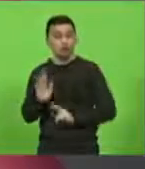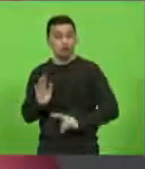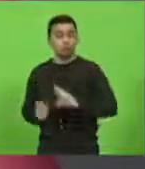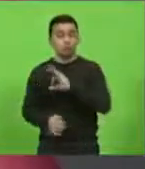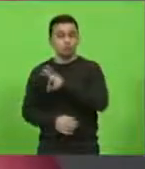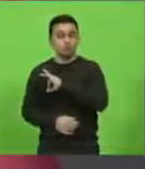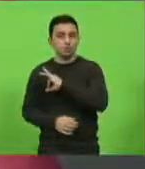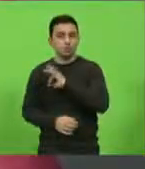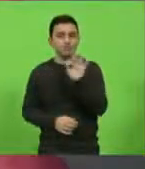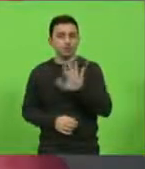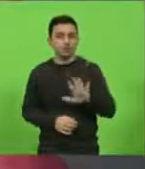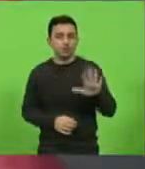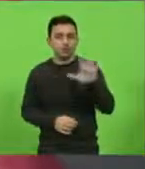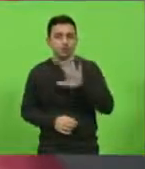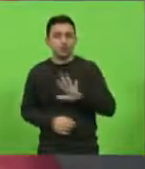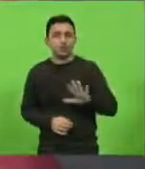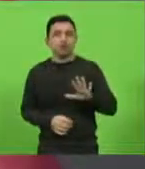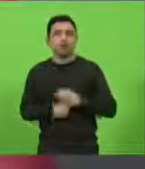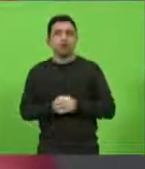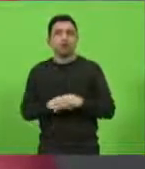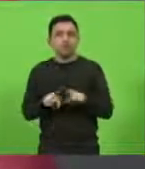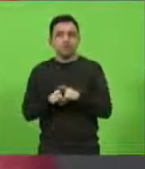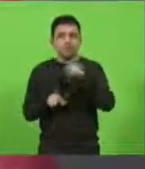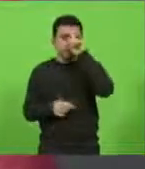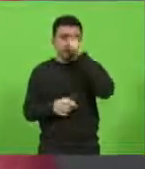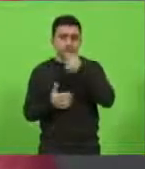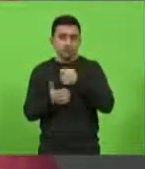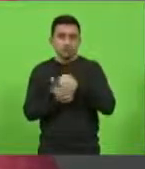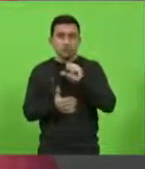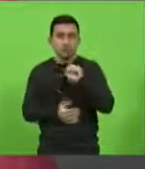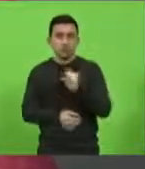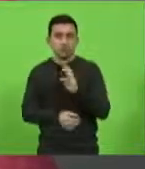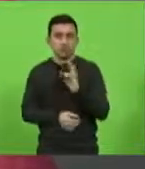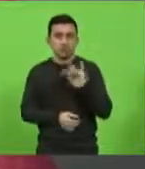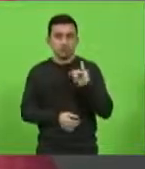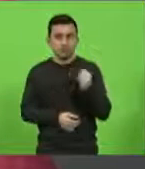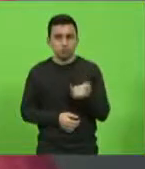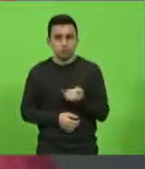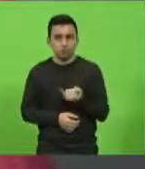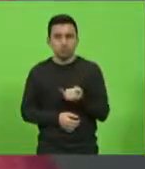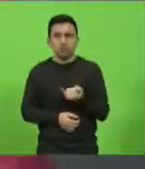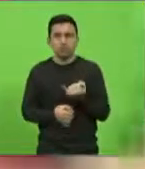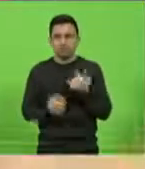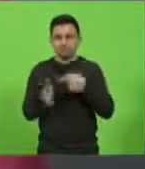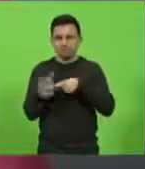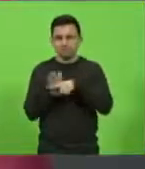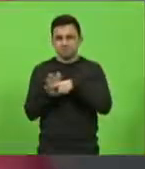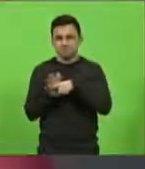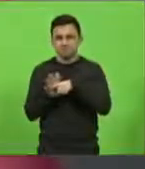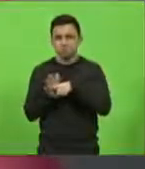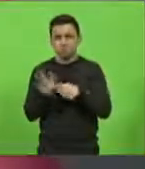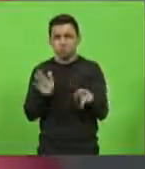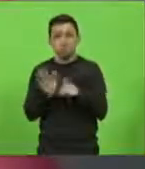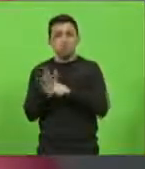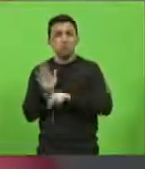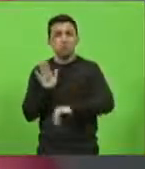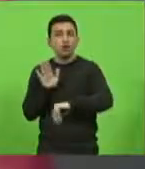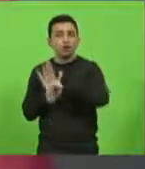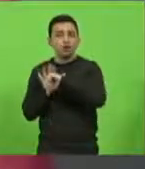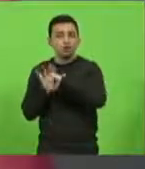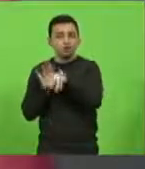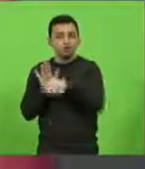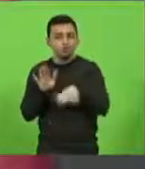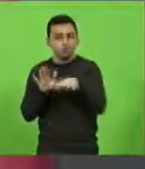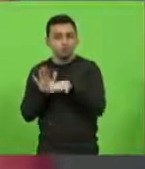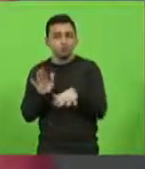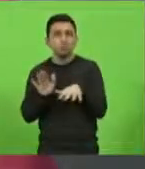Imperial EA decisão do STJ pelo arquivamento do inquérito que investigava o denunciado o nome do Criminal diz acompanhar